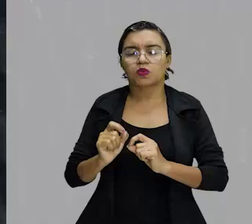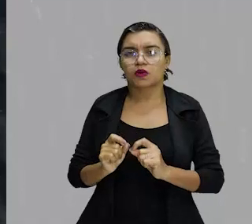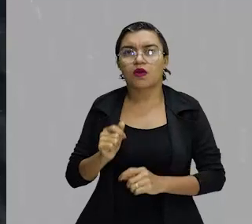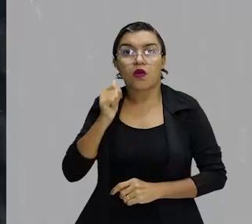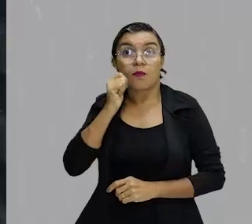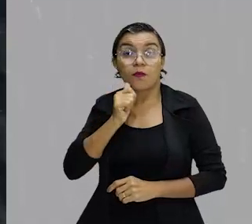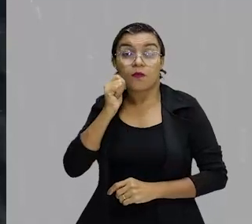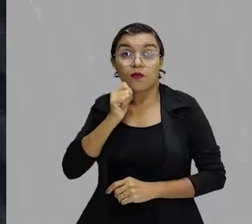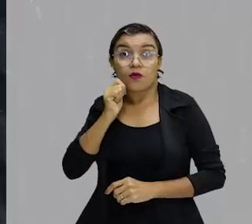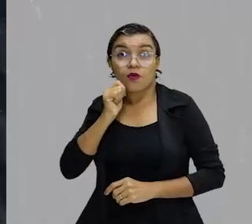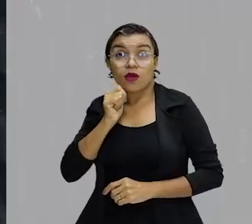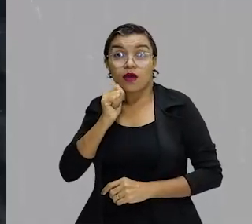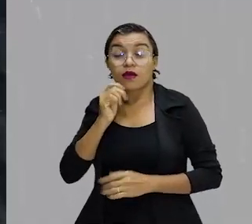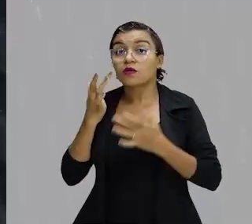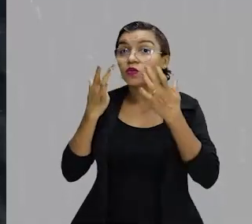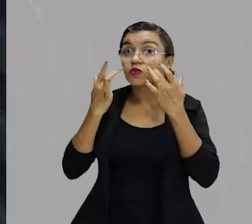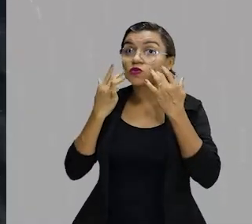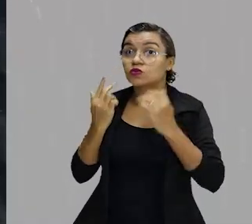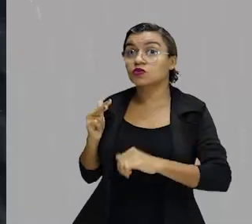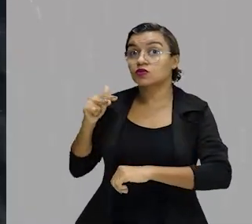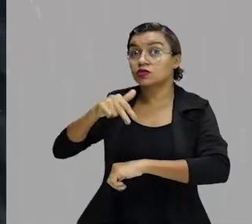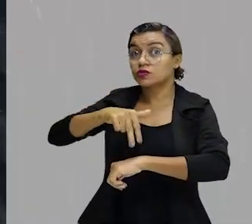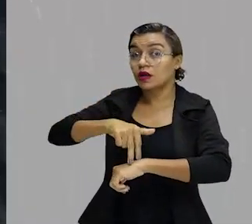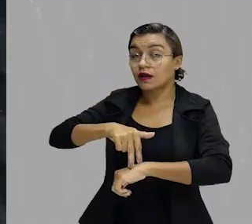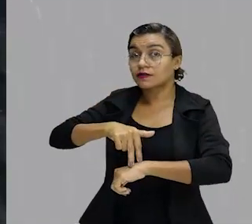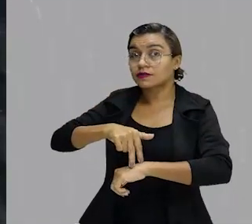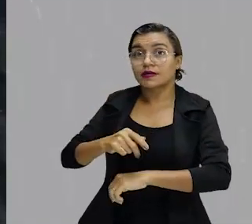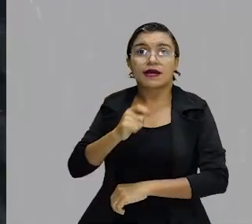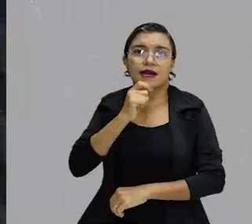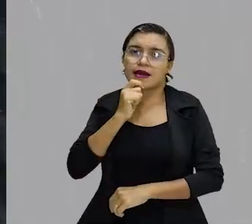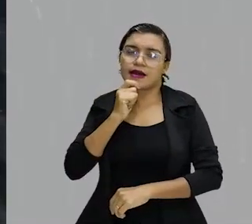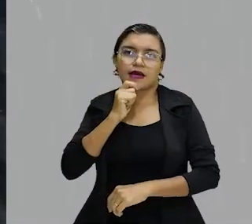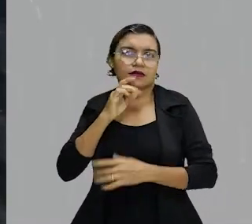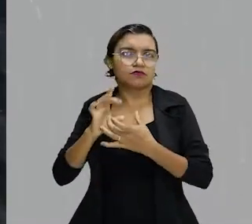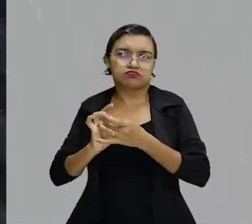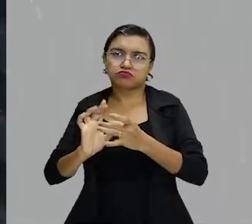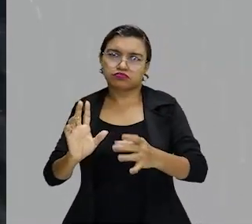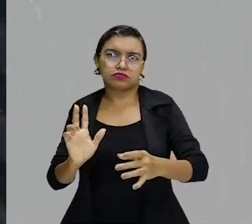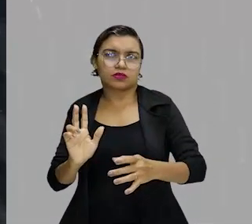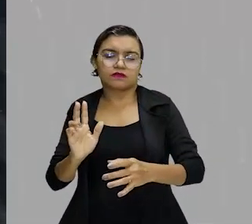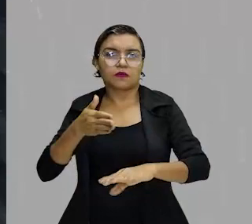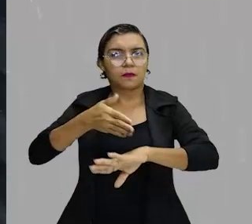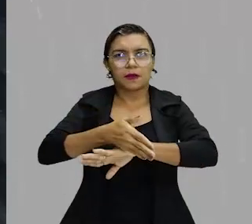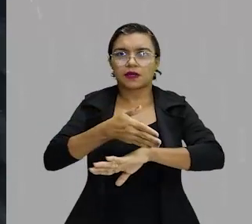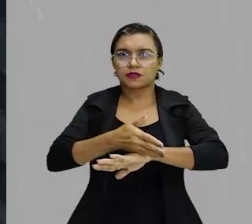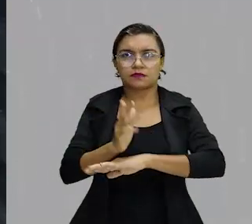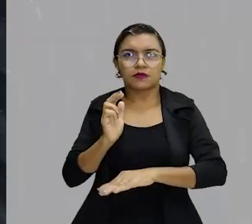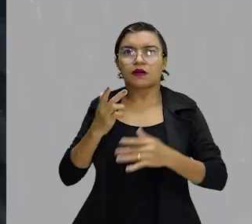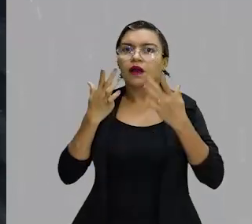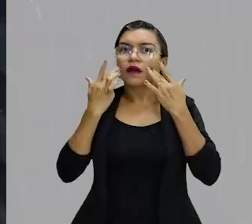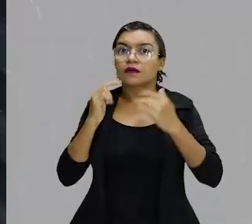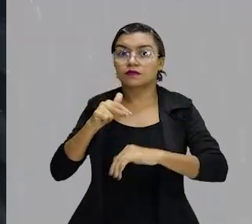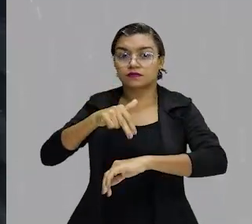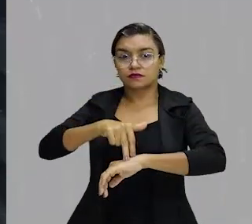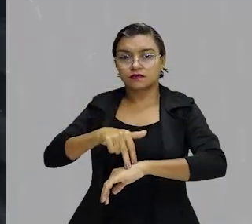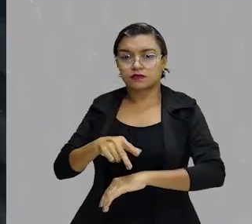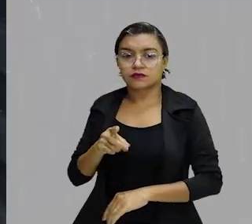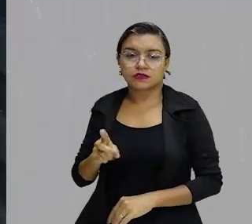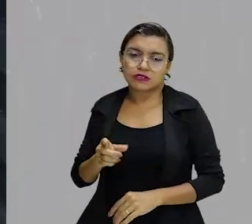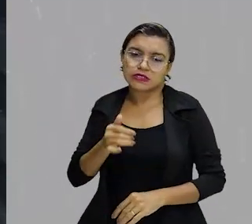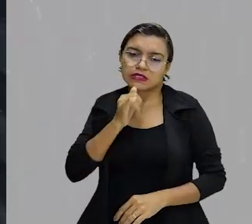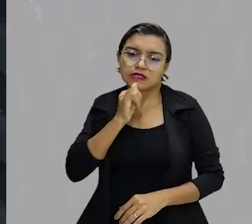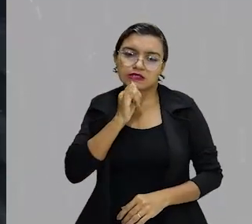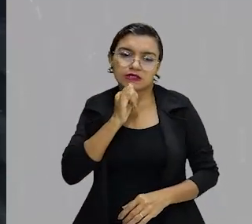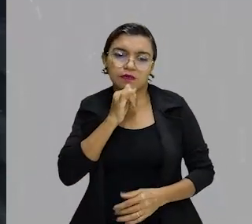mulher no teatro, que a mulher não era autorizada a participar. Então, esse vocabulário raridade